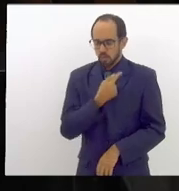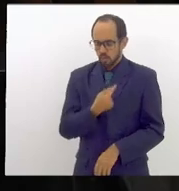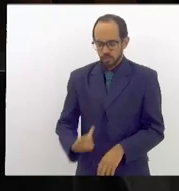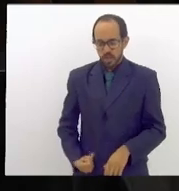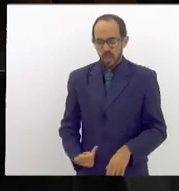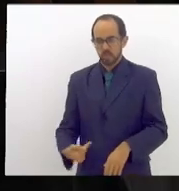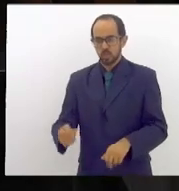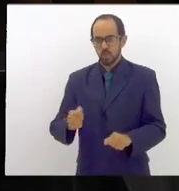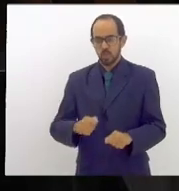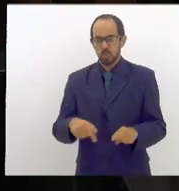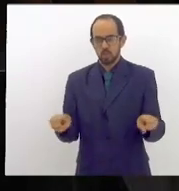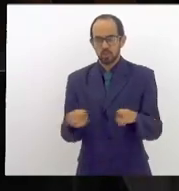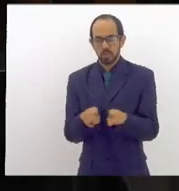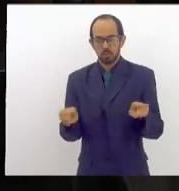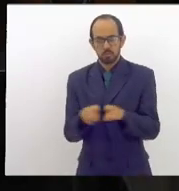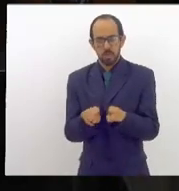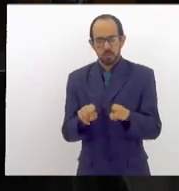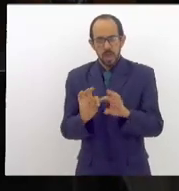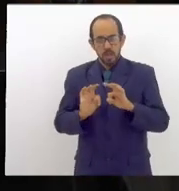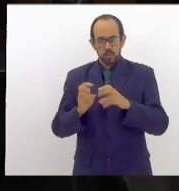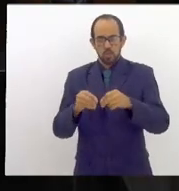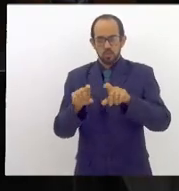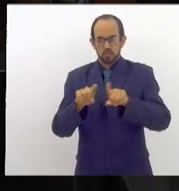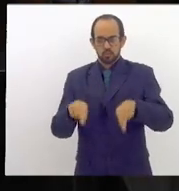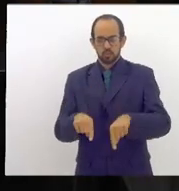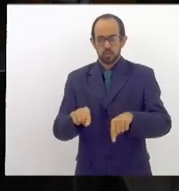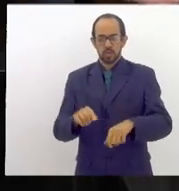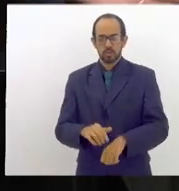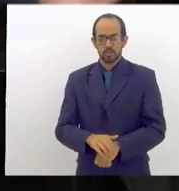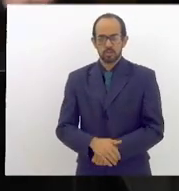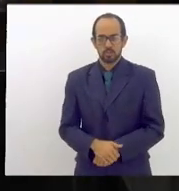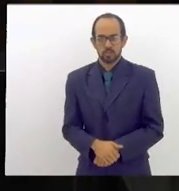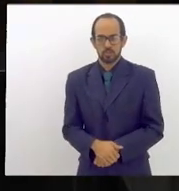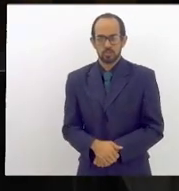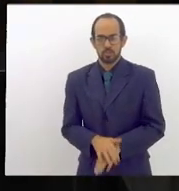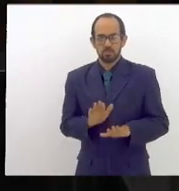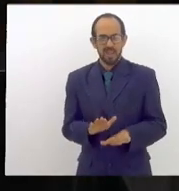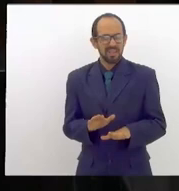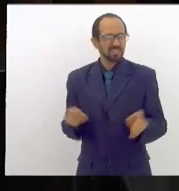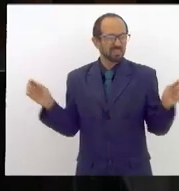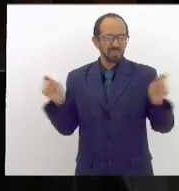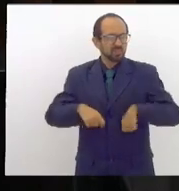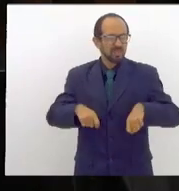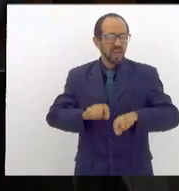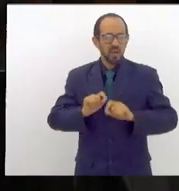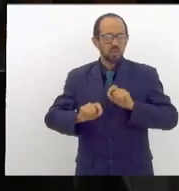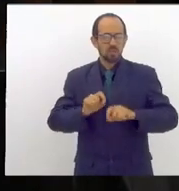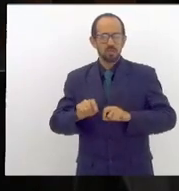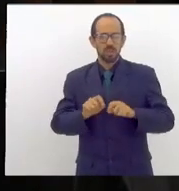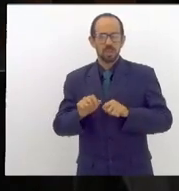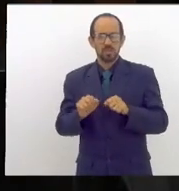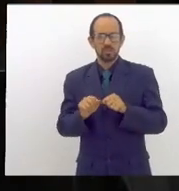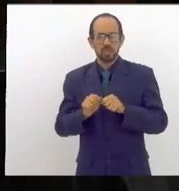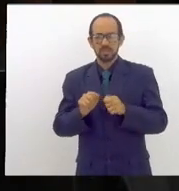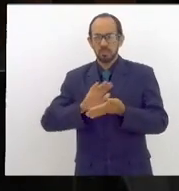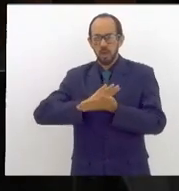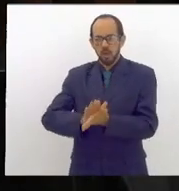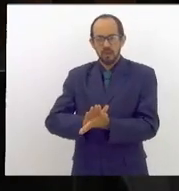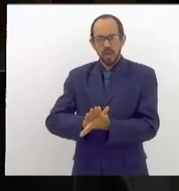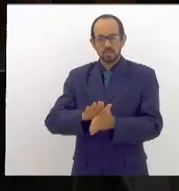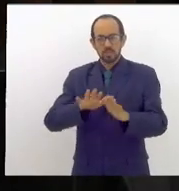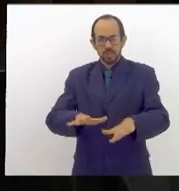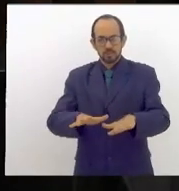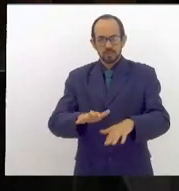e para o conjunto dos Servidores Agora não dá para praticar uma covardia que nem essa